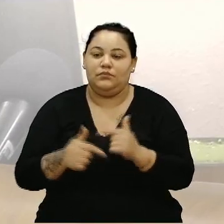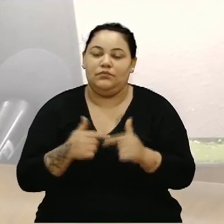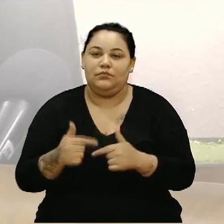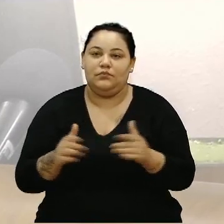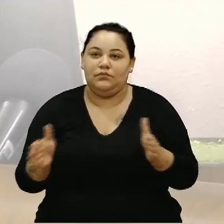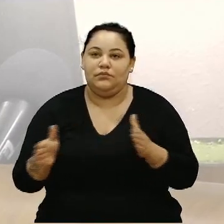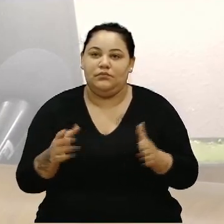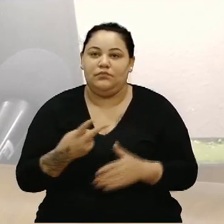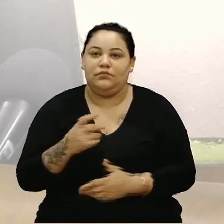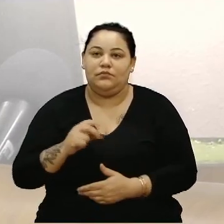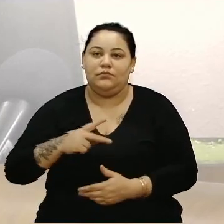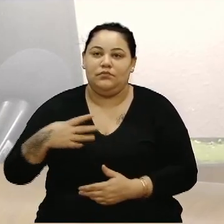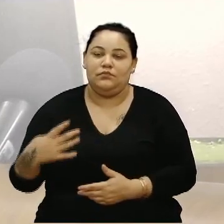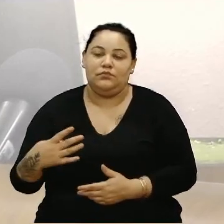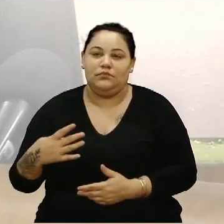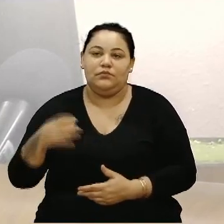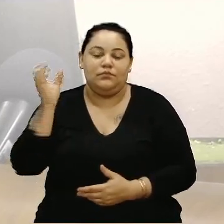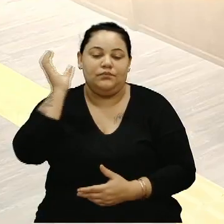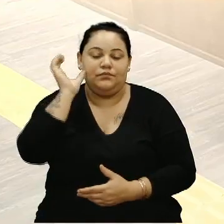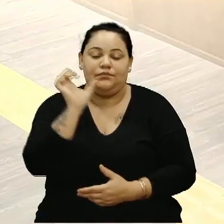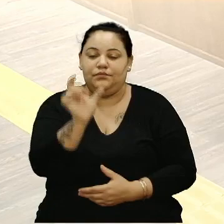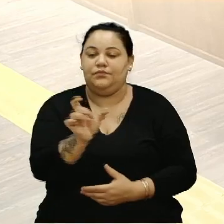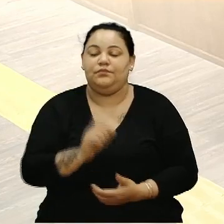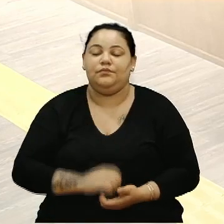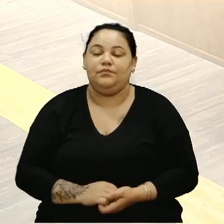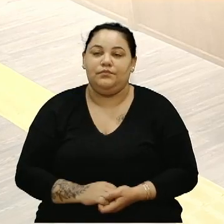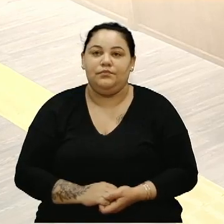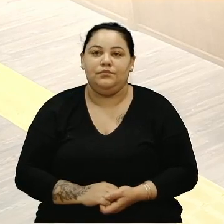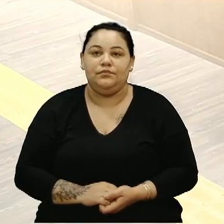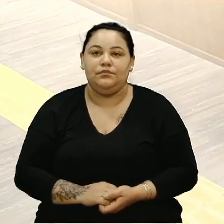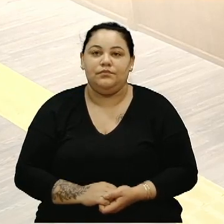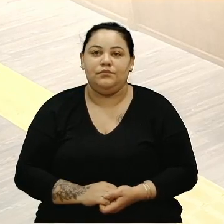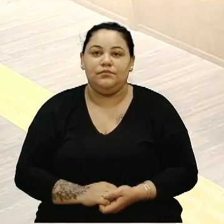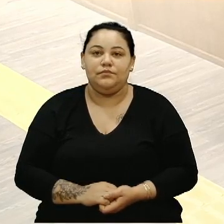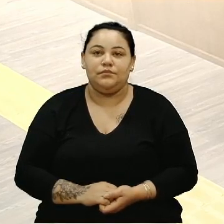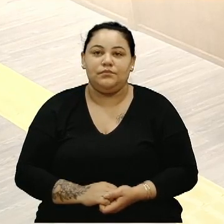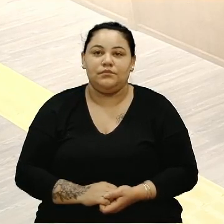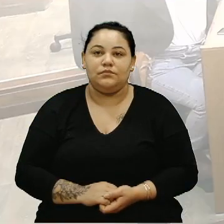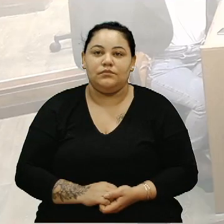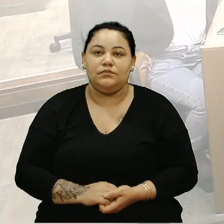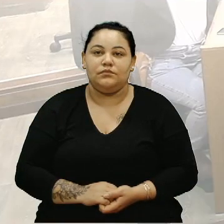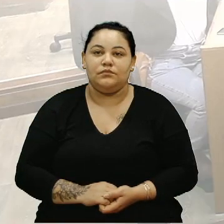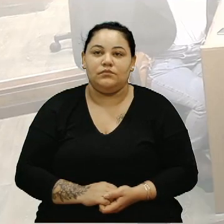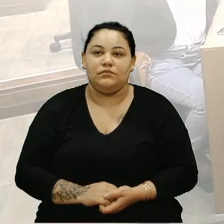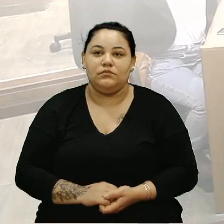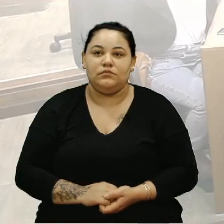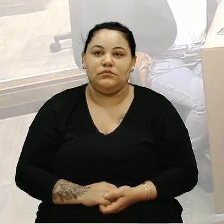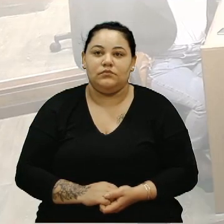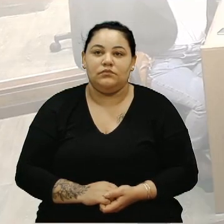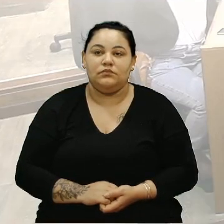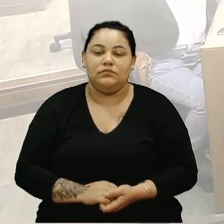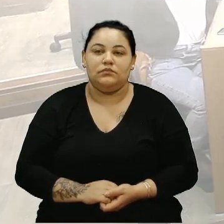O relator, vereador Cadori, com a palavra o relator para a leitura do parecer.